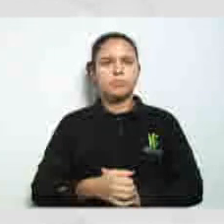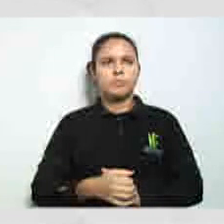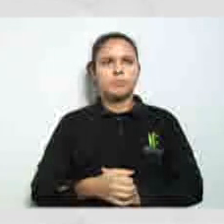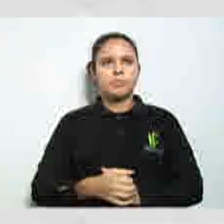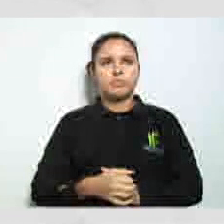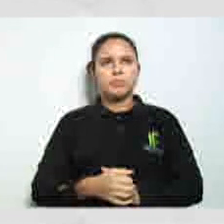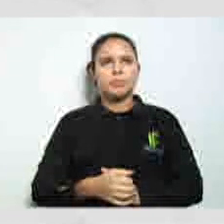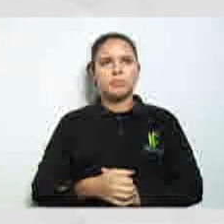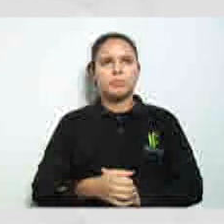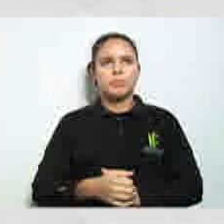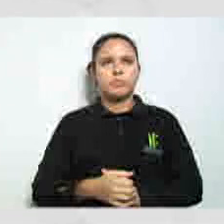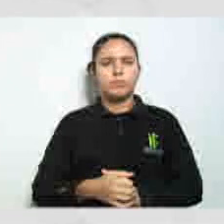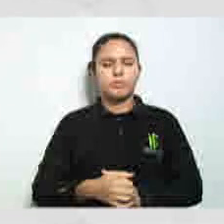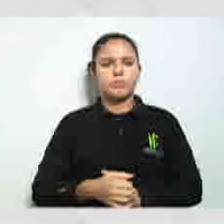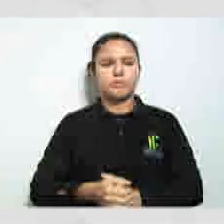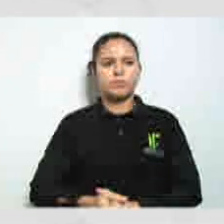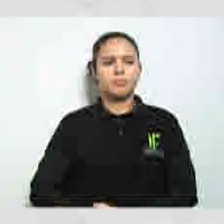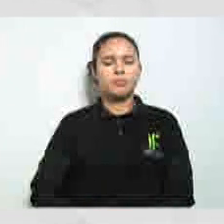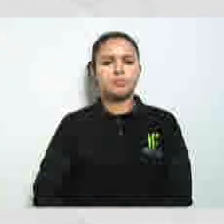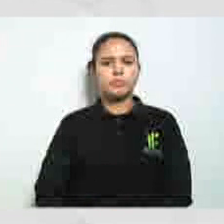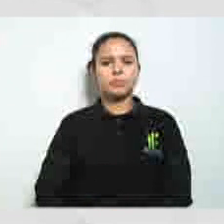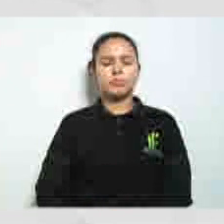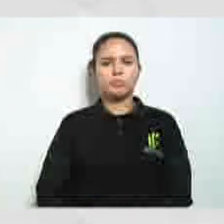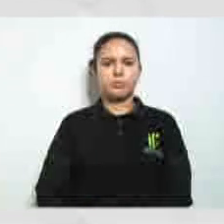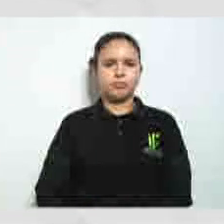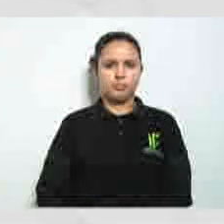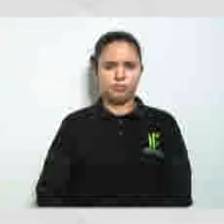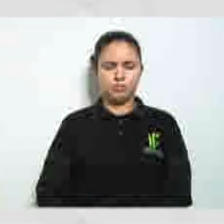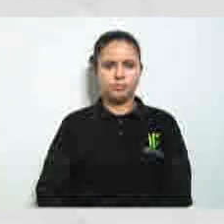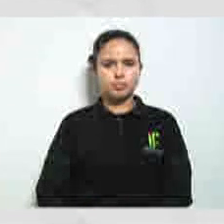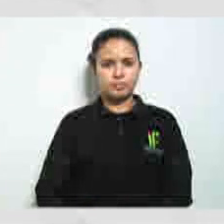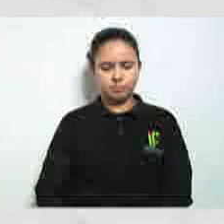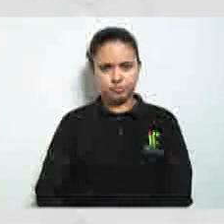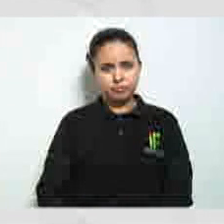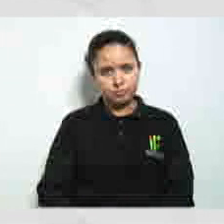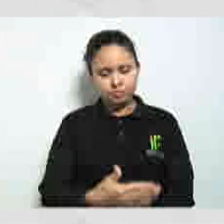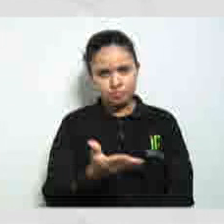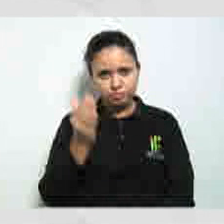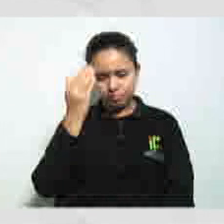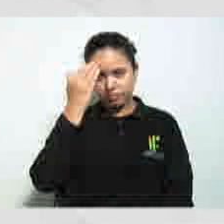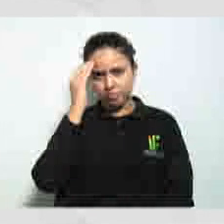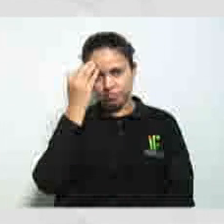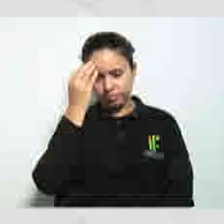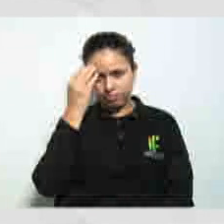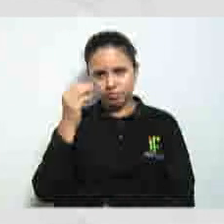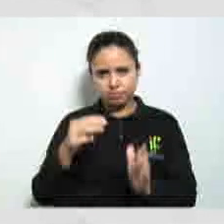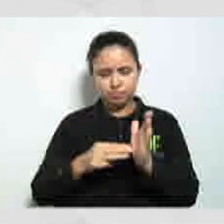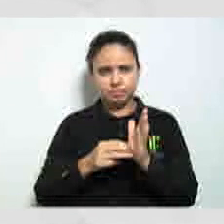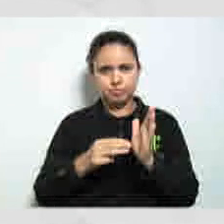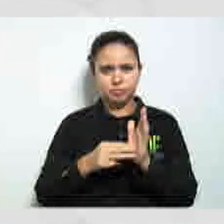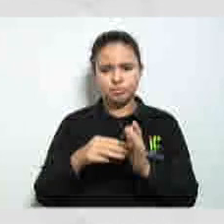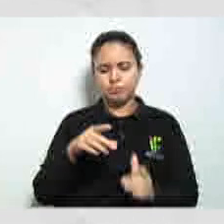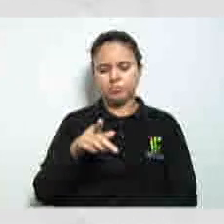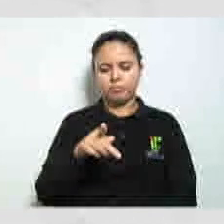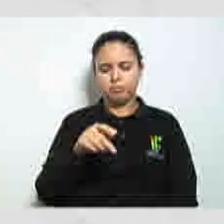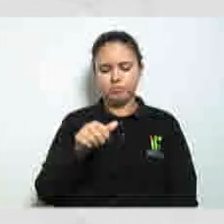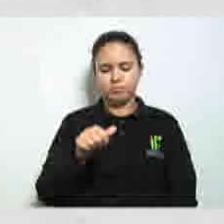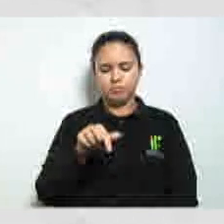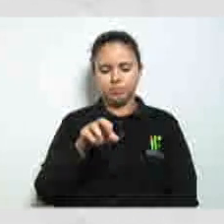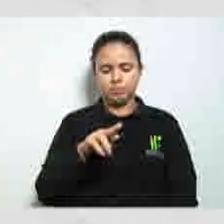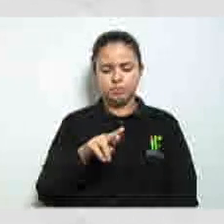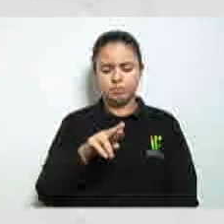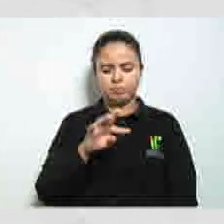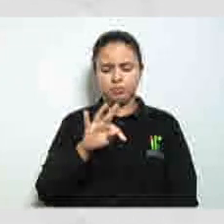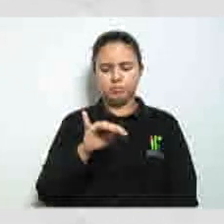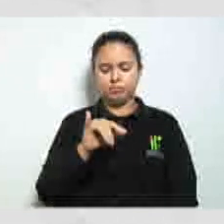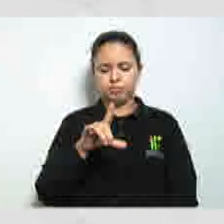primeira fórmula. Correto? Compreenderam o método das partidas dobradas? Lembrando que